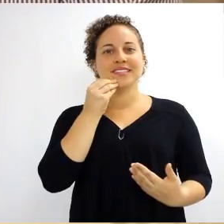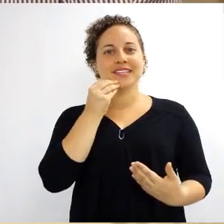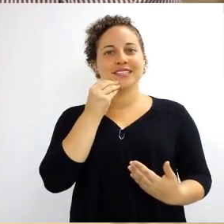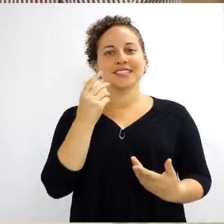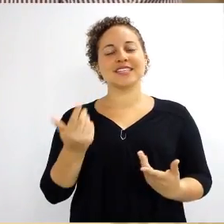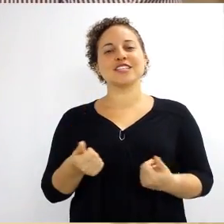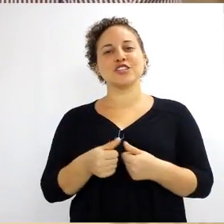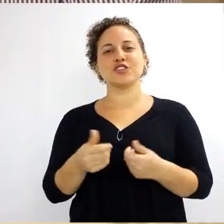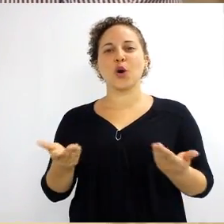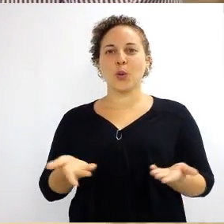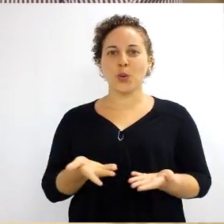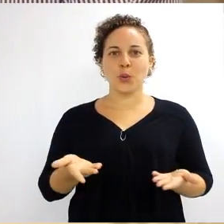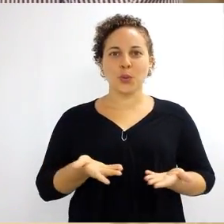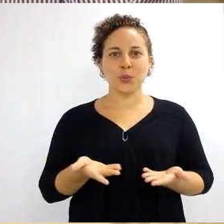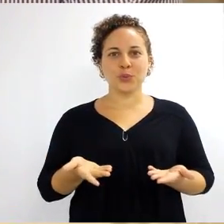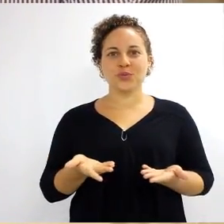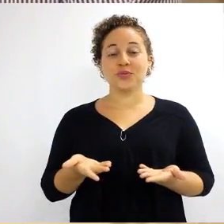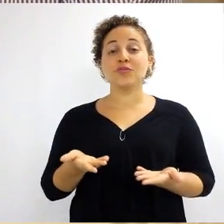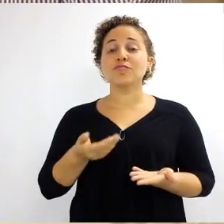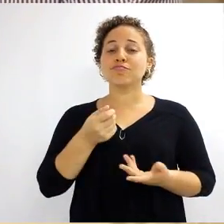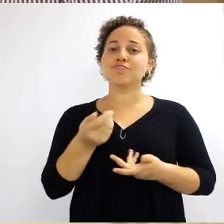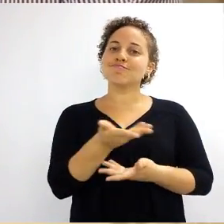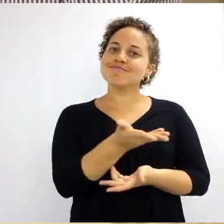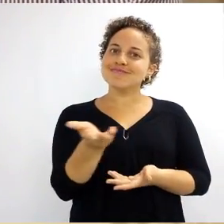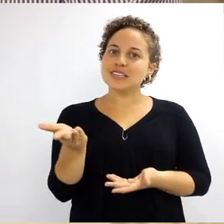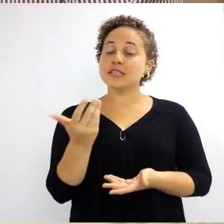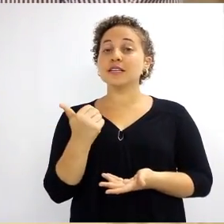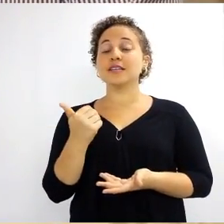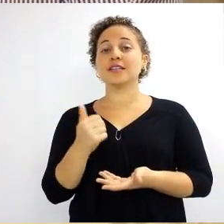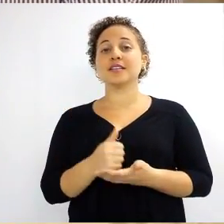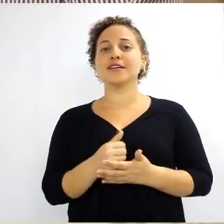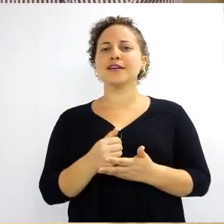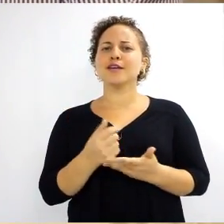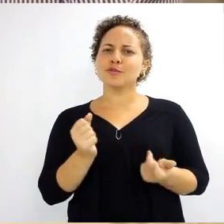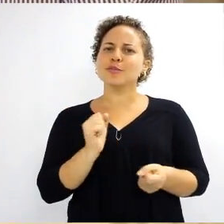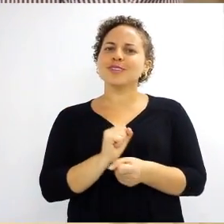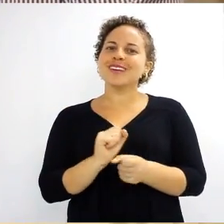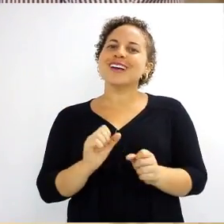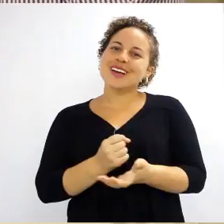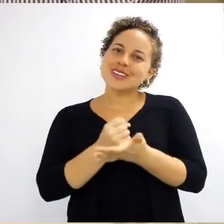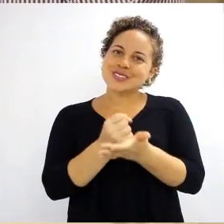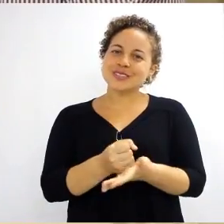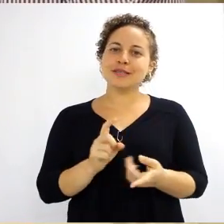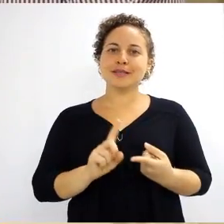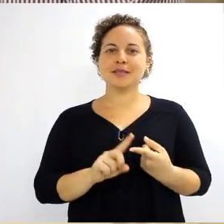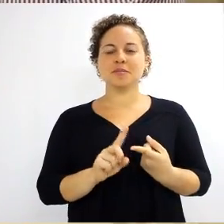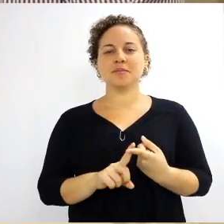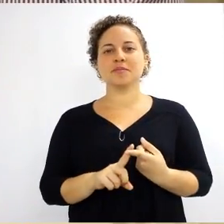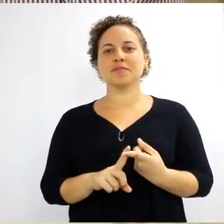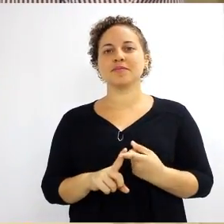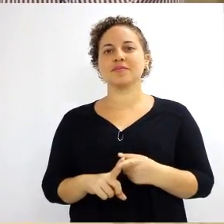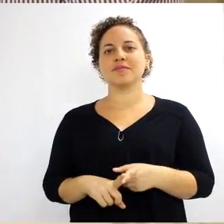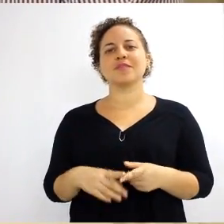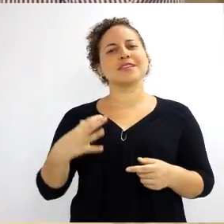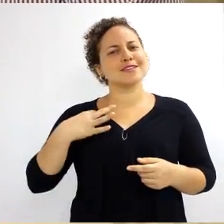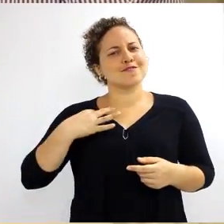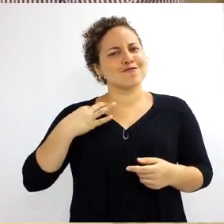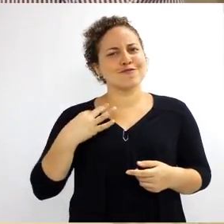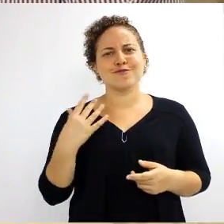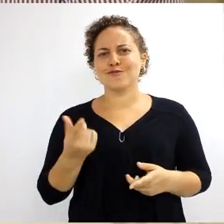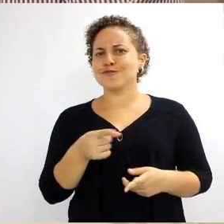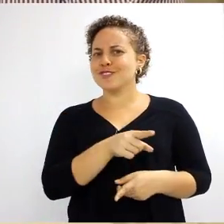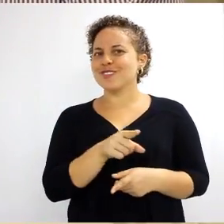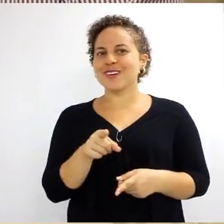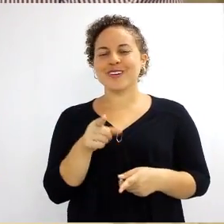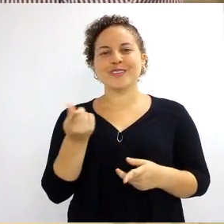de estar aqui com vocês e espero ter contribuído nessa aula. E nós colocamos à inteira disposição de todos